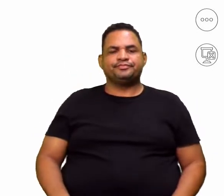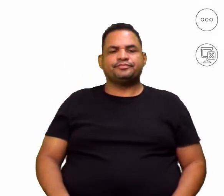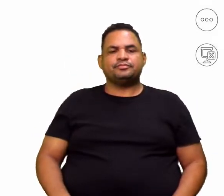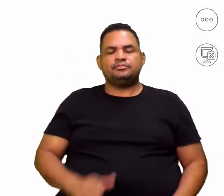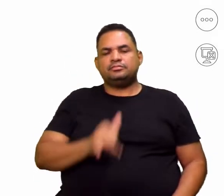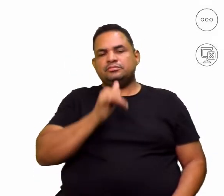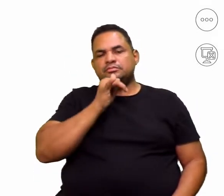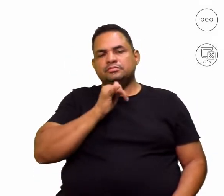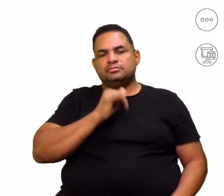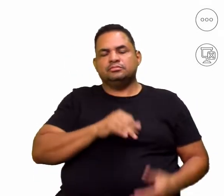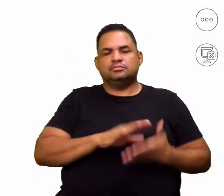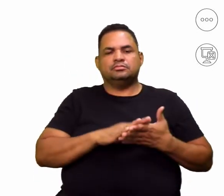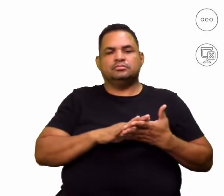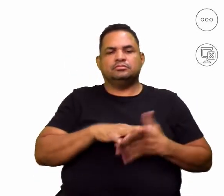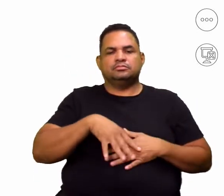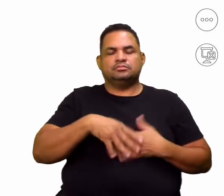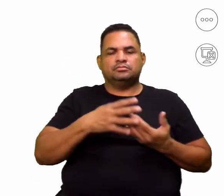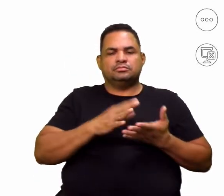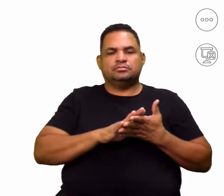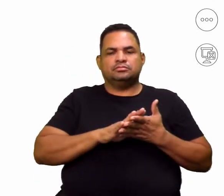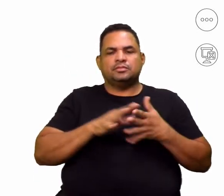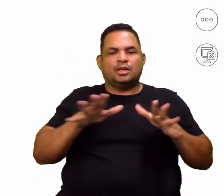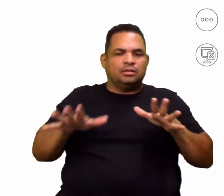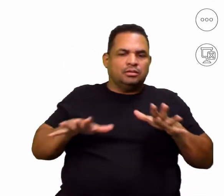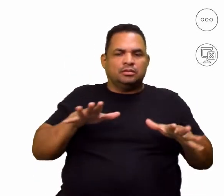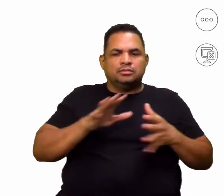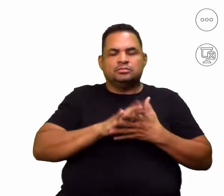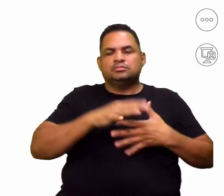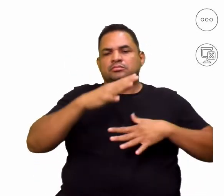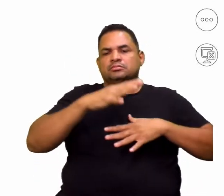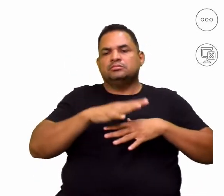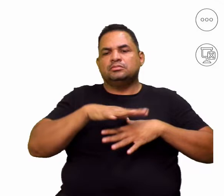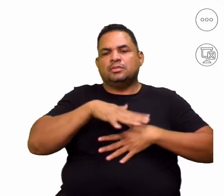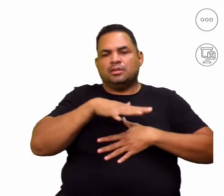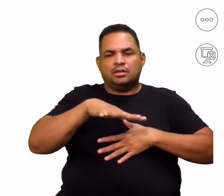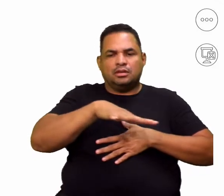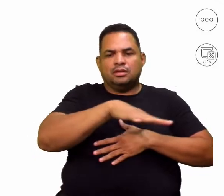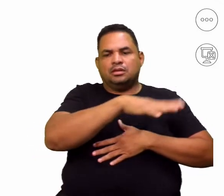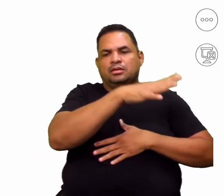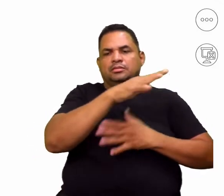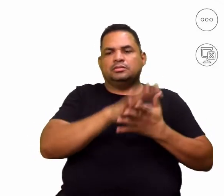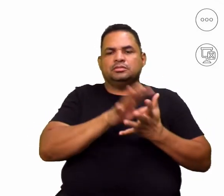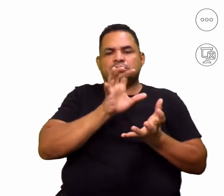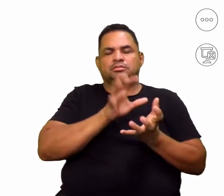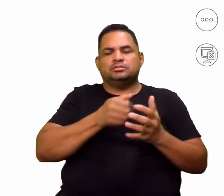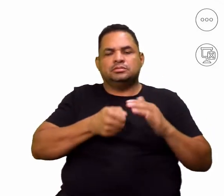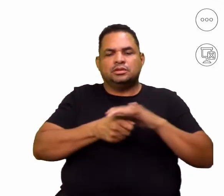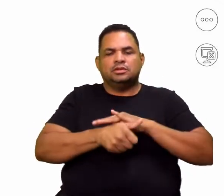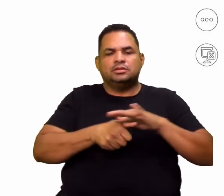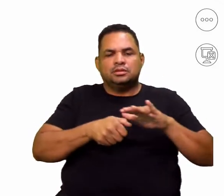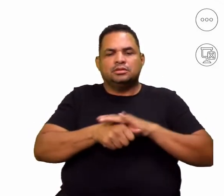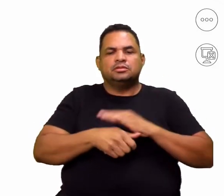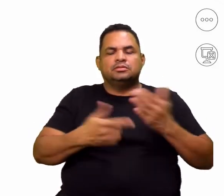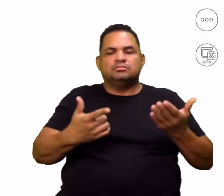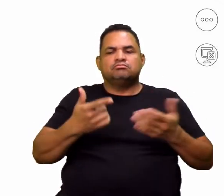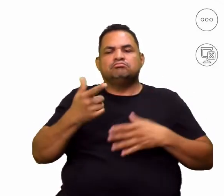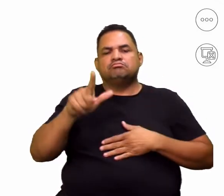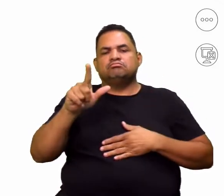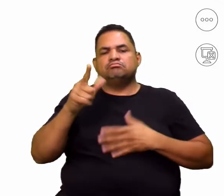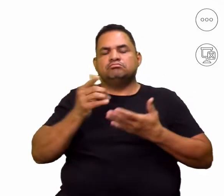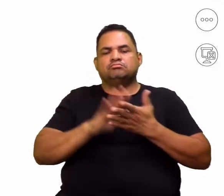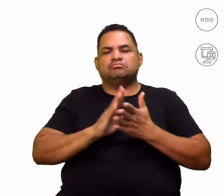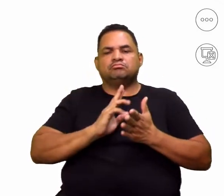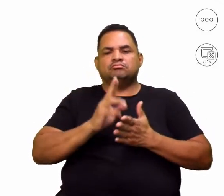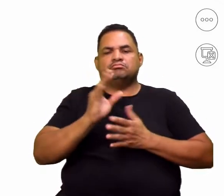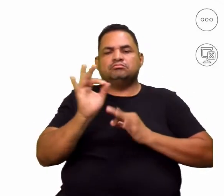a gente tem as aves, como os pinguins, os répteis, como a tartaruga, entre outros animais com esse processo de